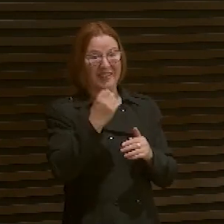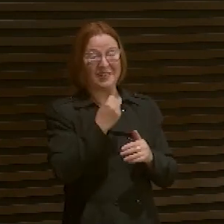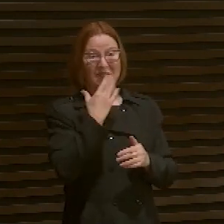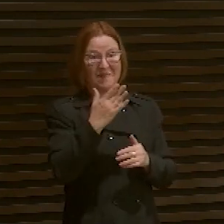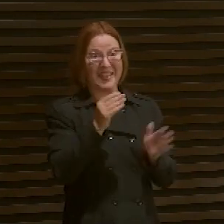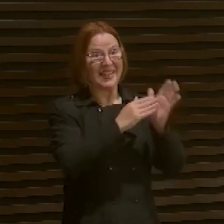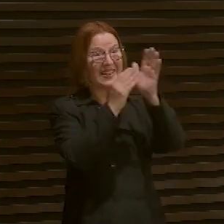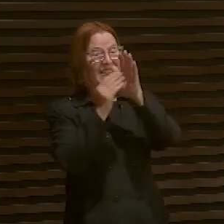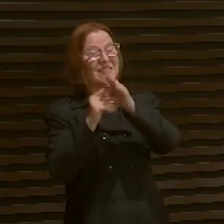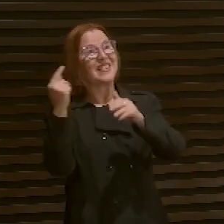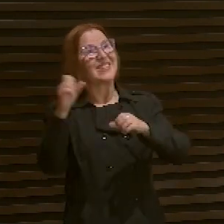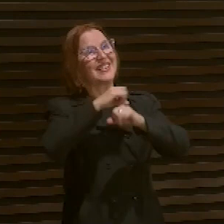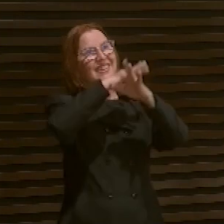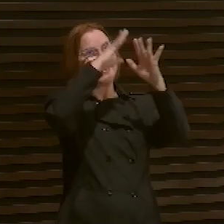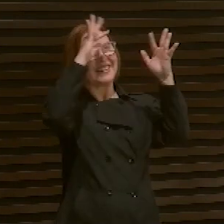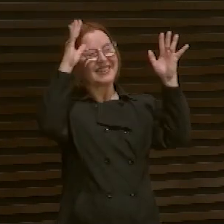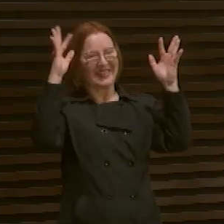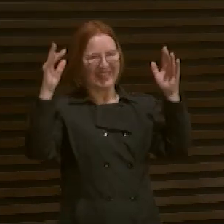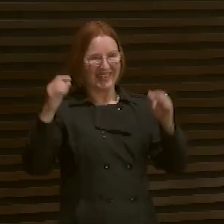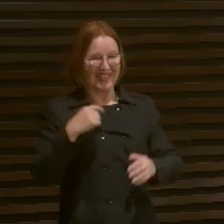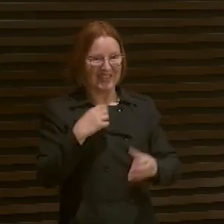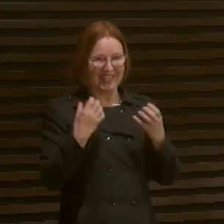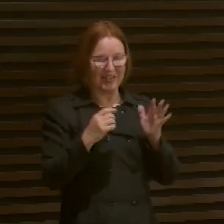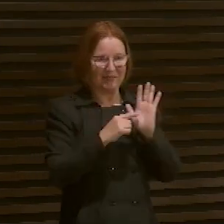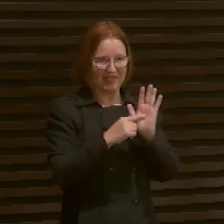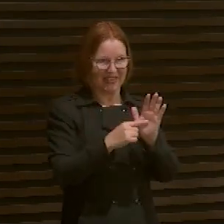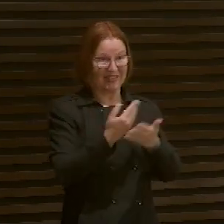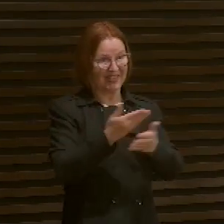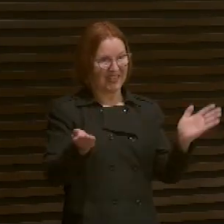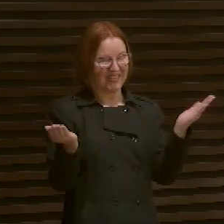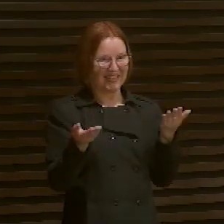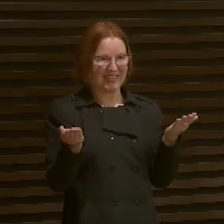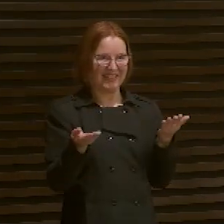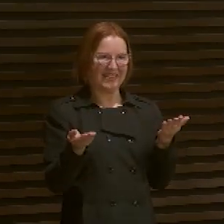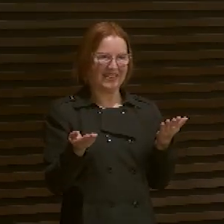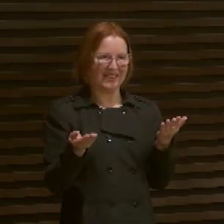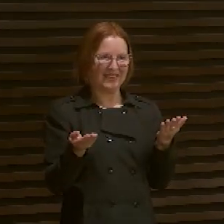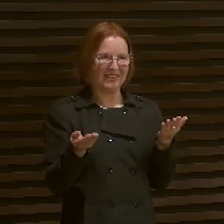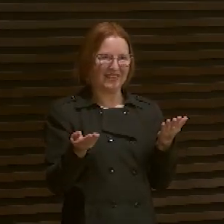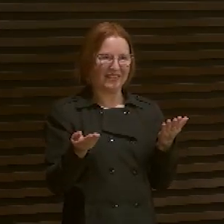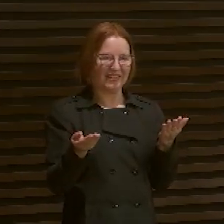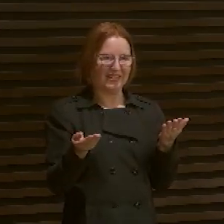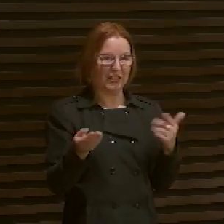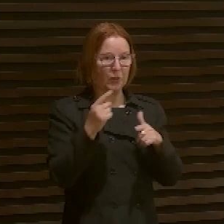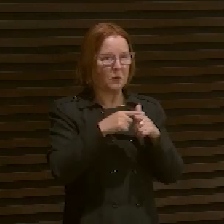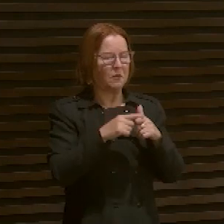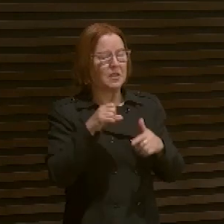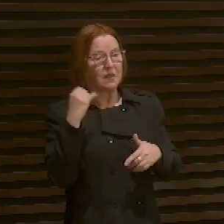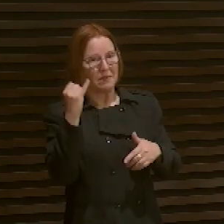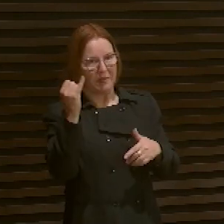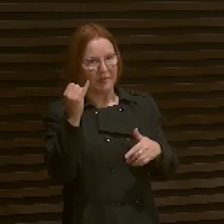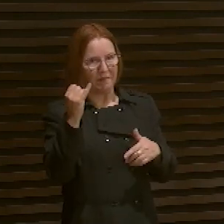Tá? Eu só quero mostrar para vocês agora, irmãos, o quanto as provações são importantes. Eu vou